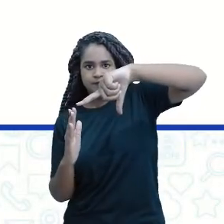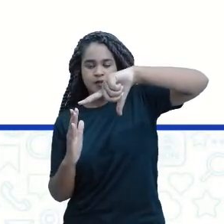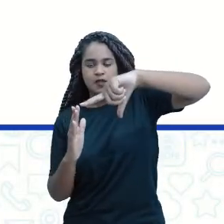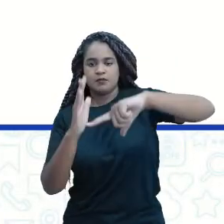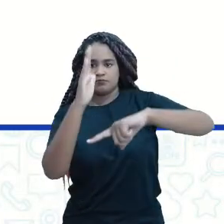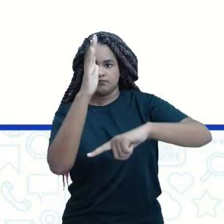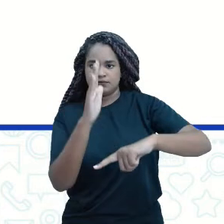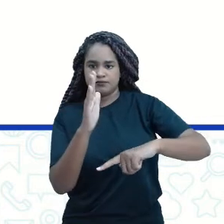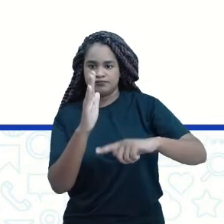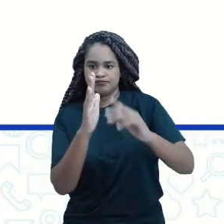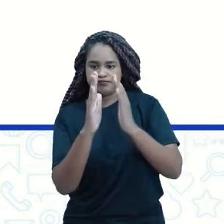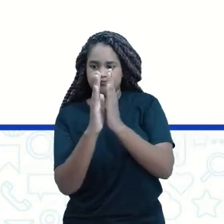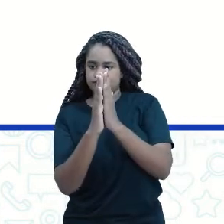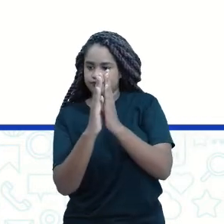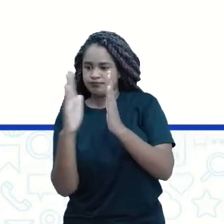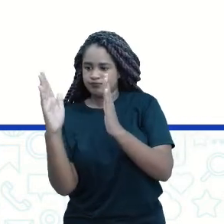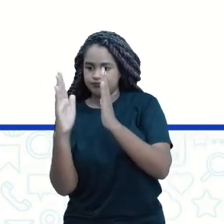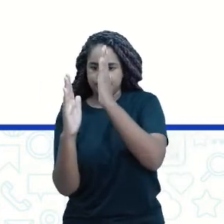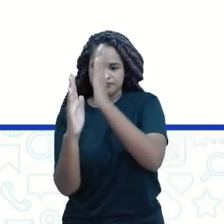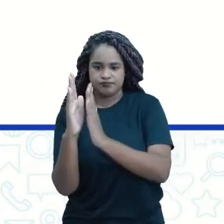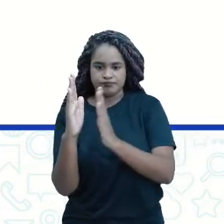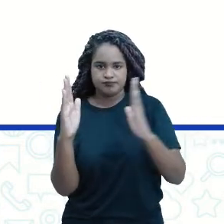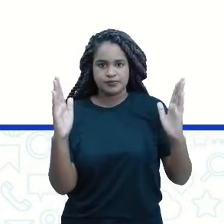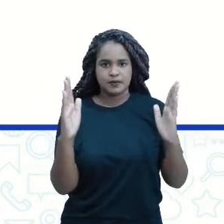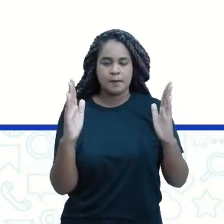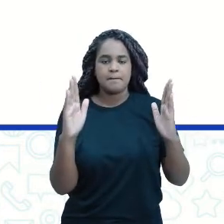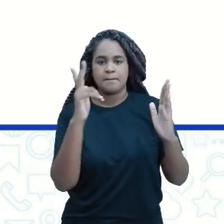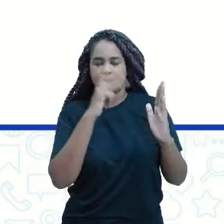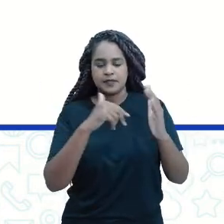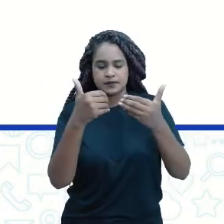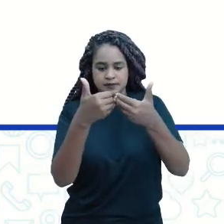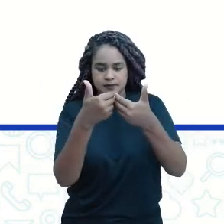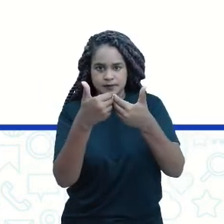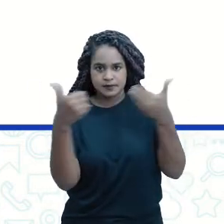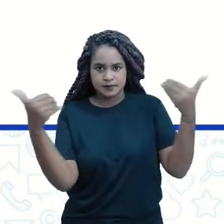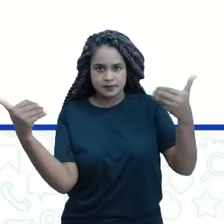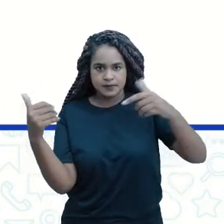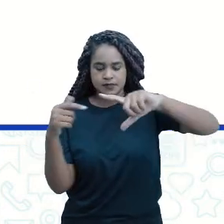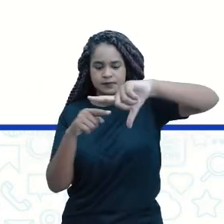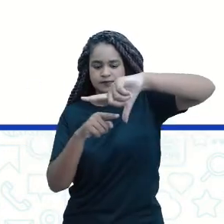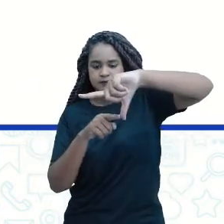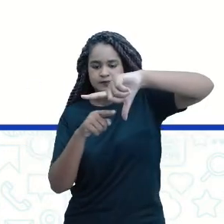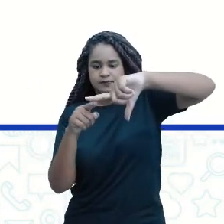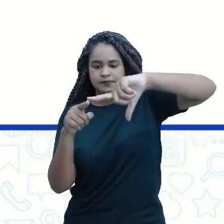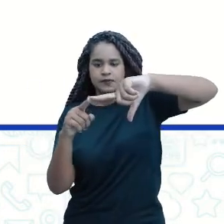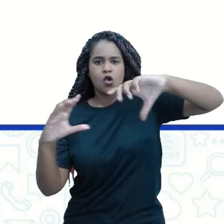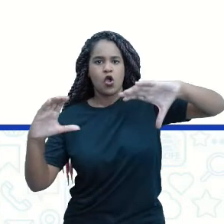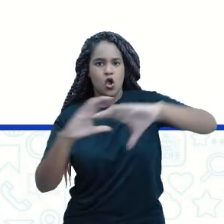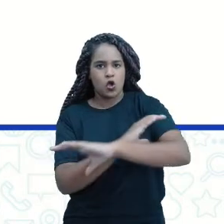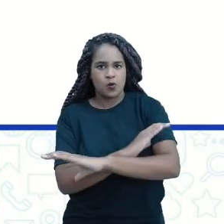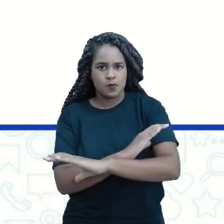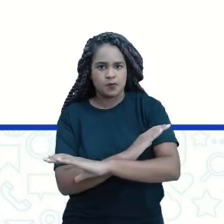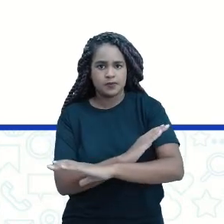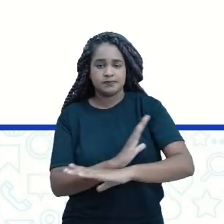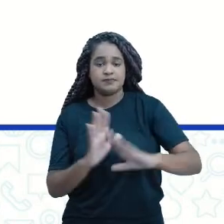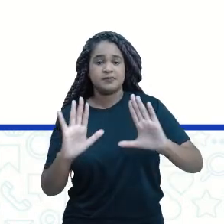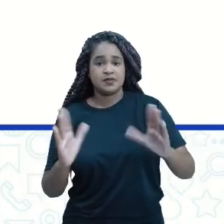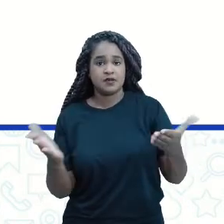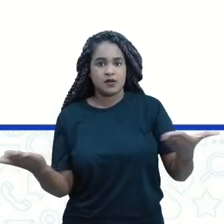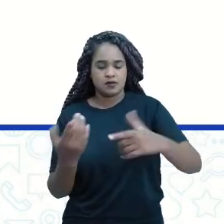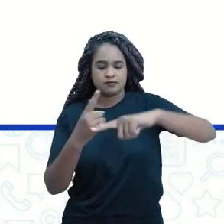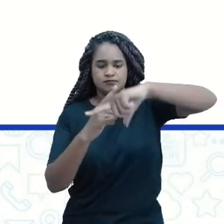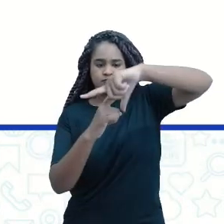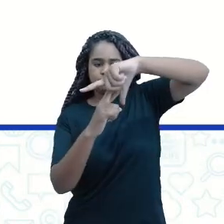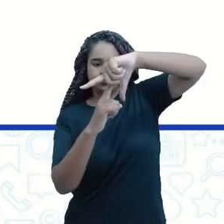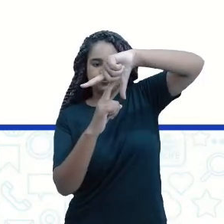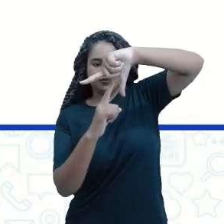embaixo, esse ponto aqui que ele marcado, ó, ele vai separar a hipotenusa, que inicialmente era completa, em dois outros pedacinhos. O